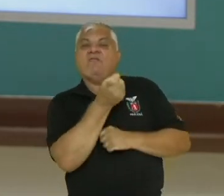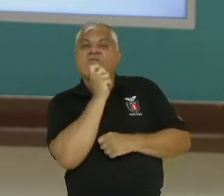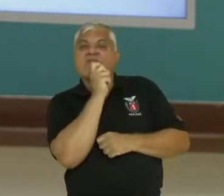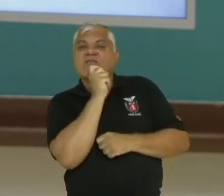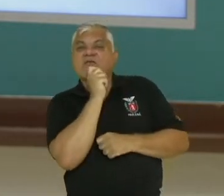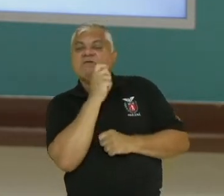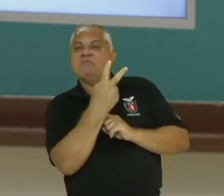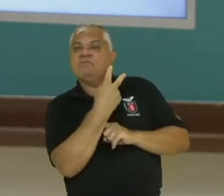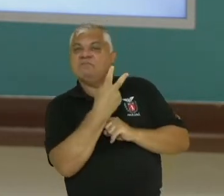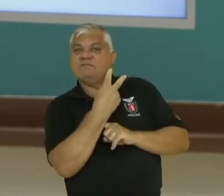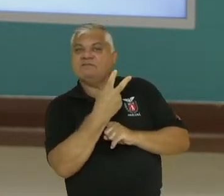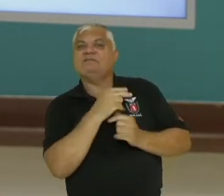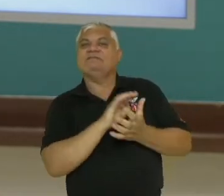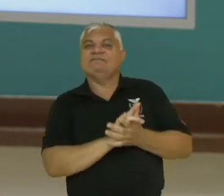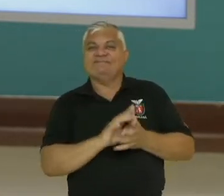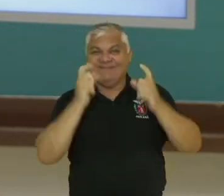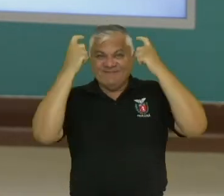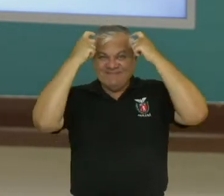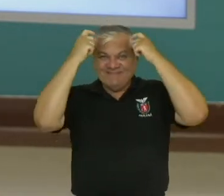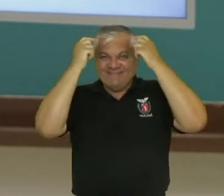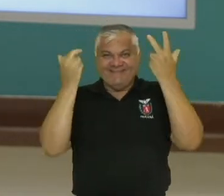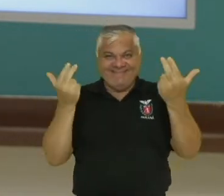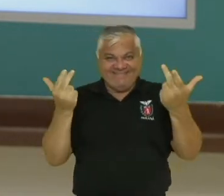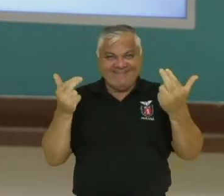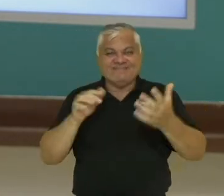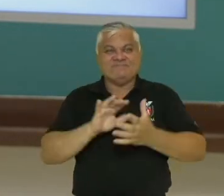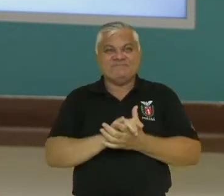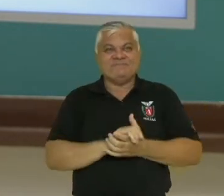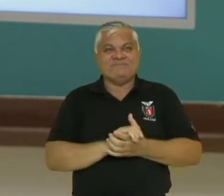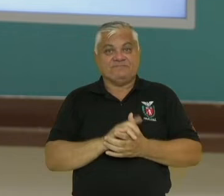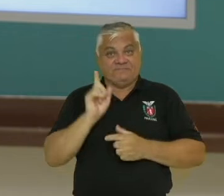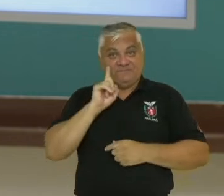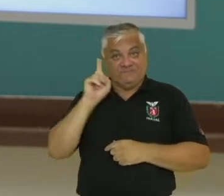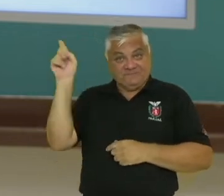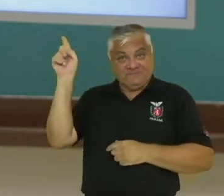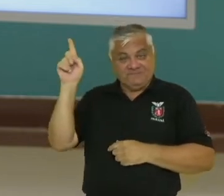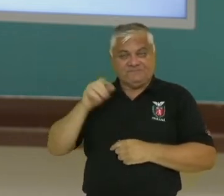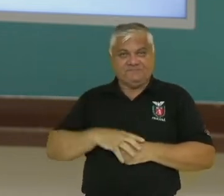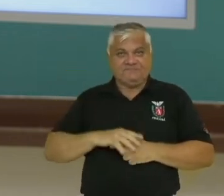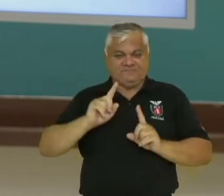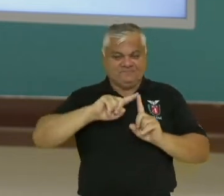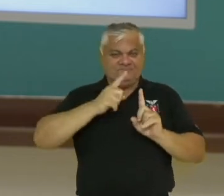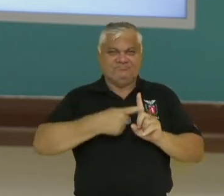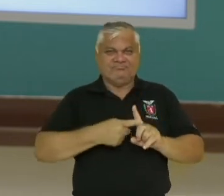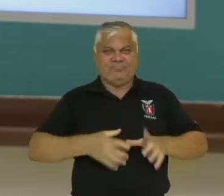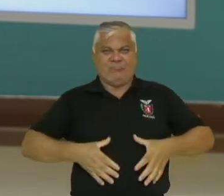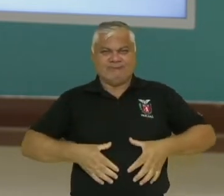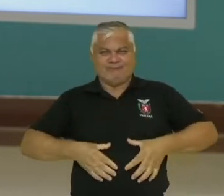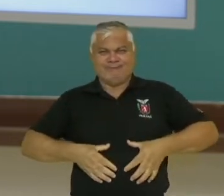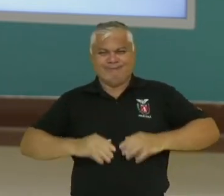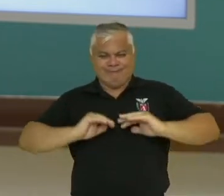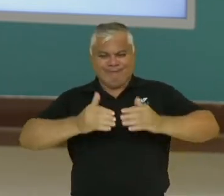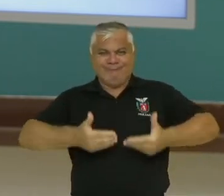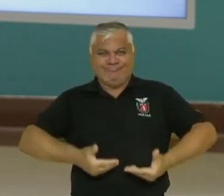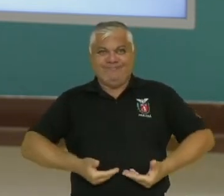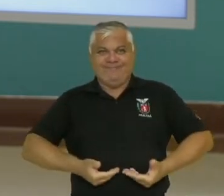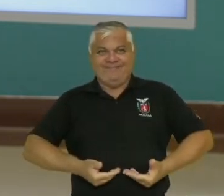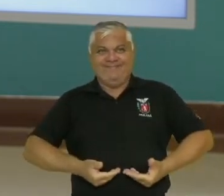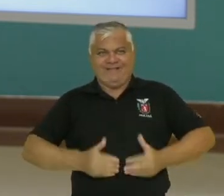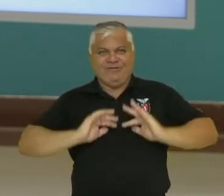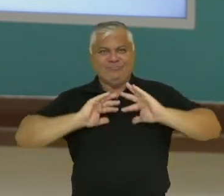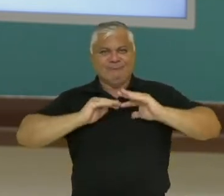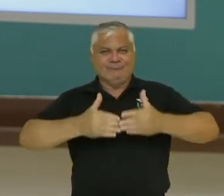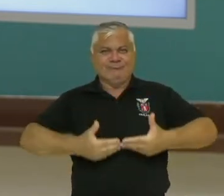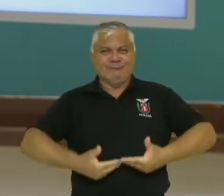para a história do ursinho. Então, aqui a gente tem uma pessoa. Ampliamos essa região